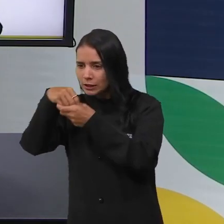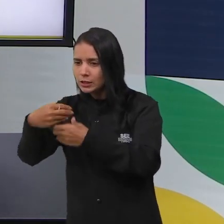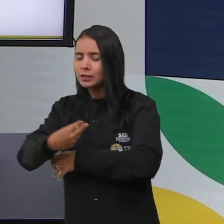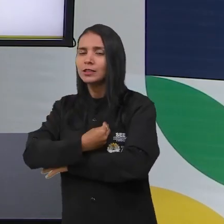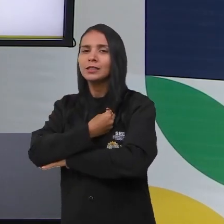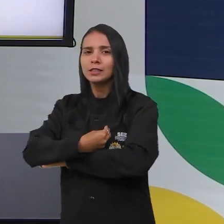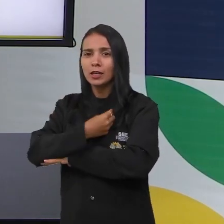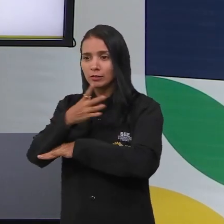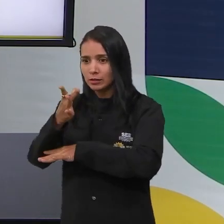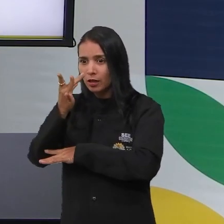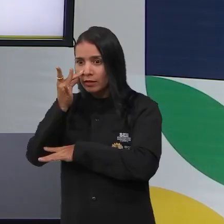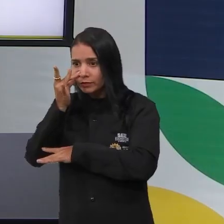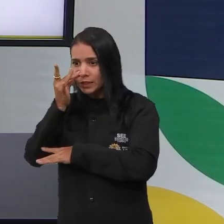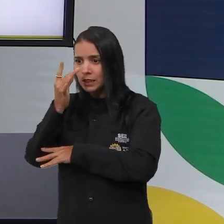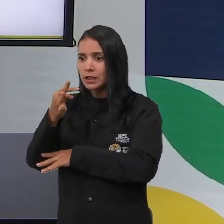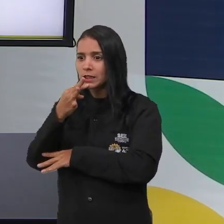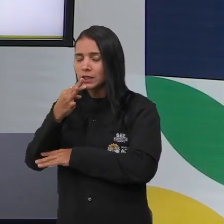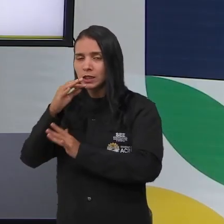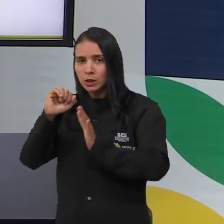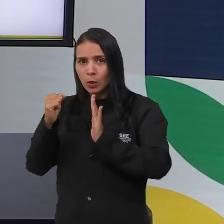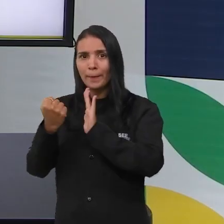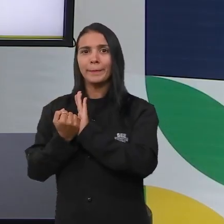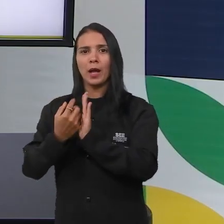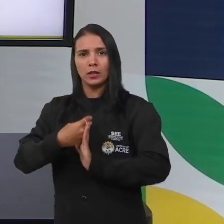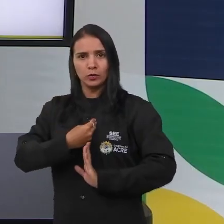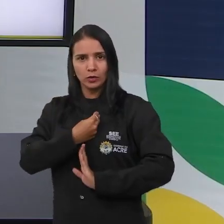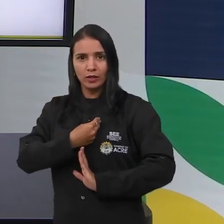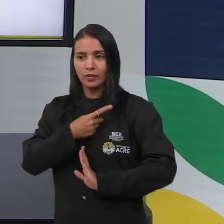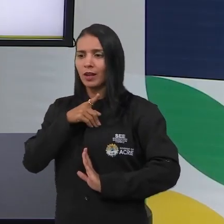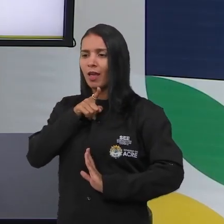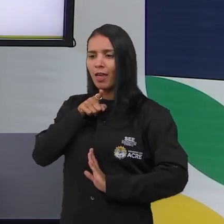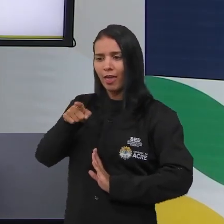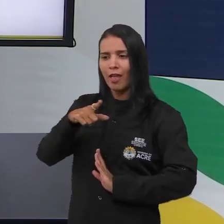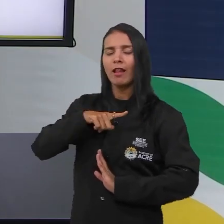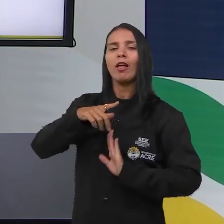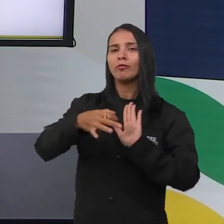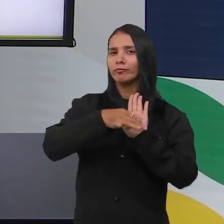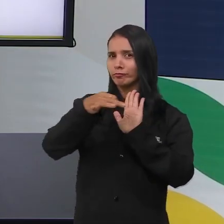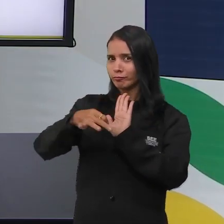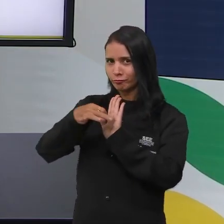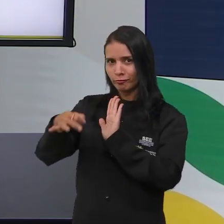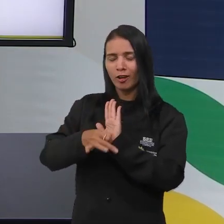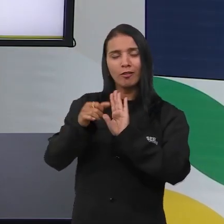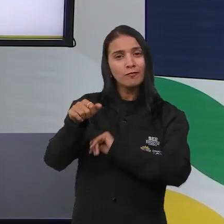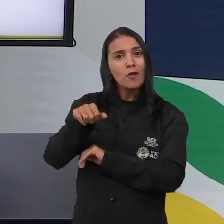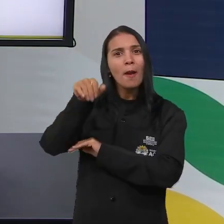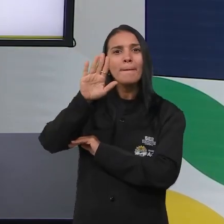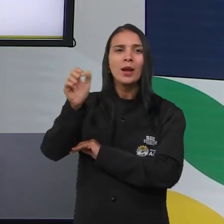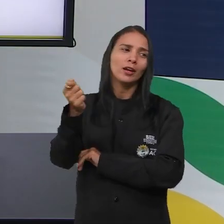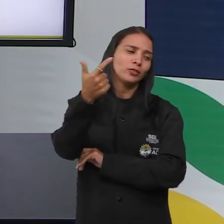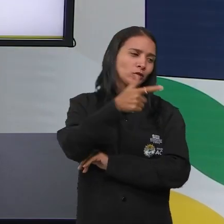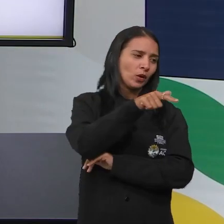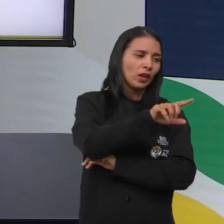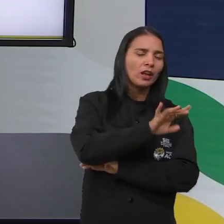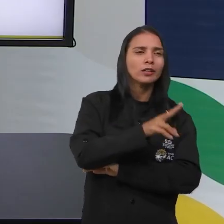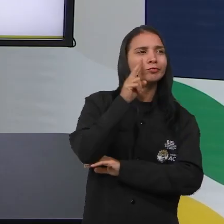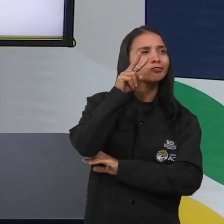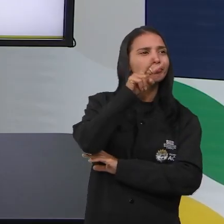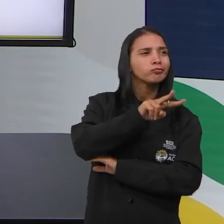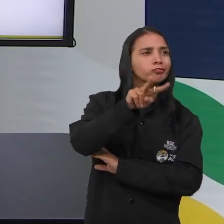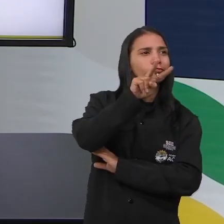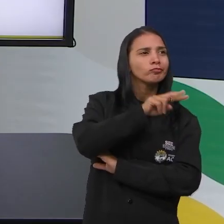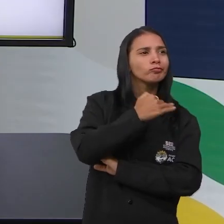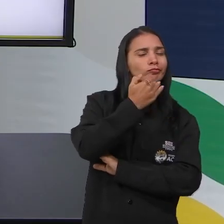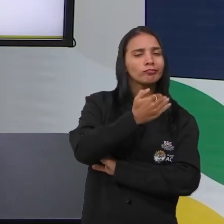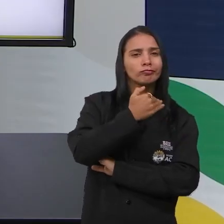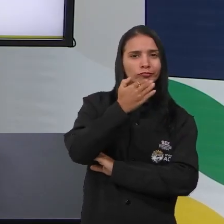efeitos, você vai ter uma análise um pouco mais tátil, né? Com mais sentido para você e um olhar um pouco mais